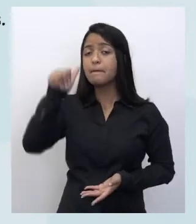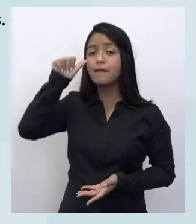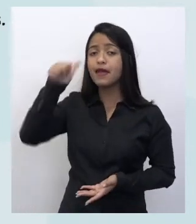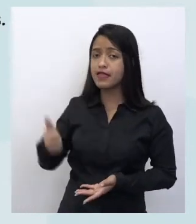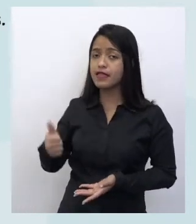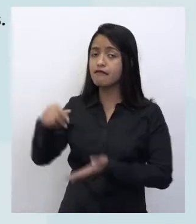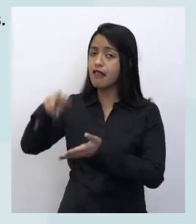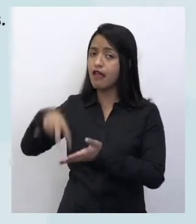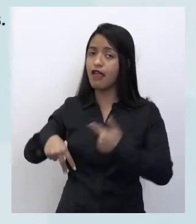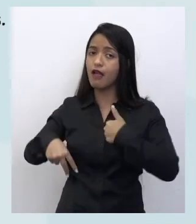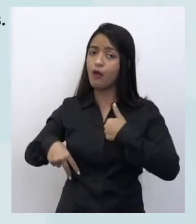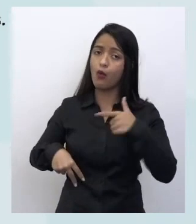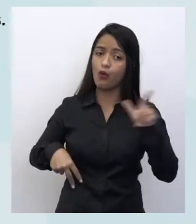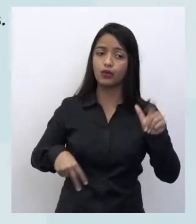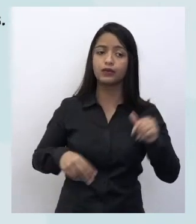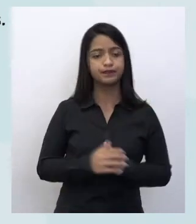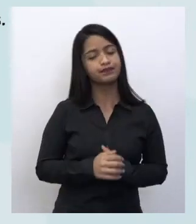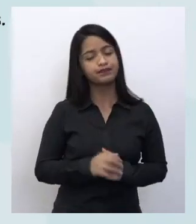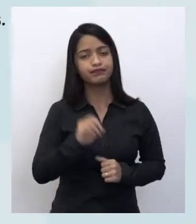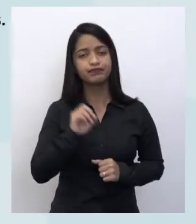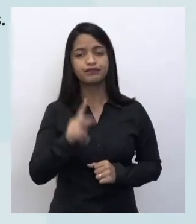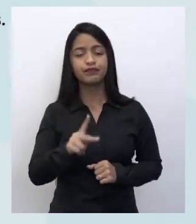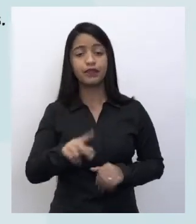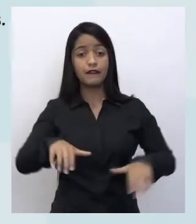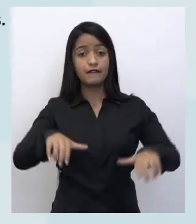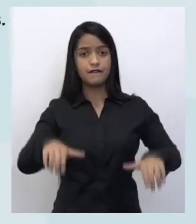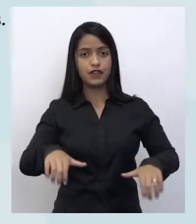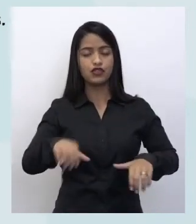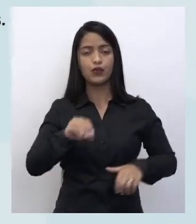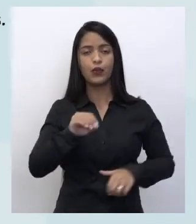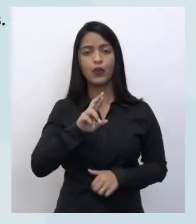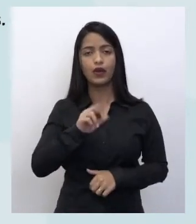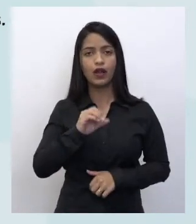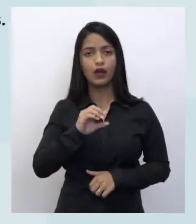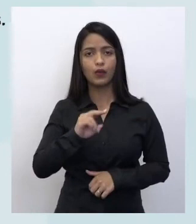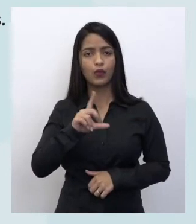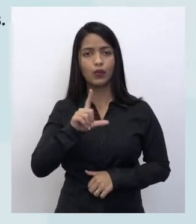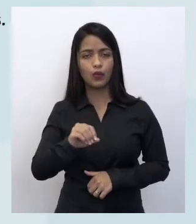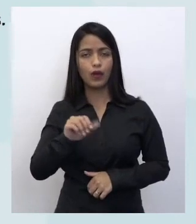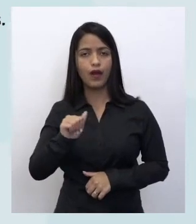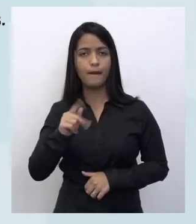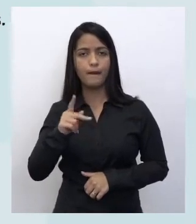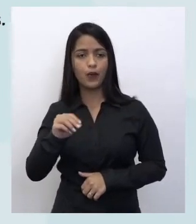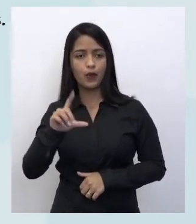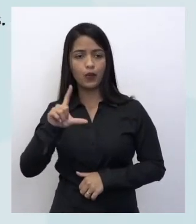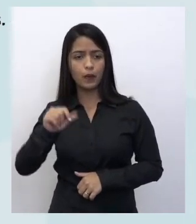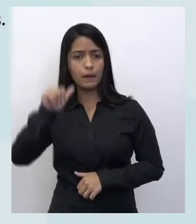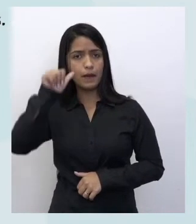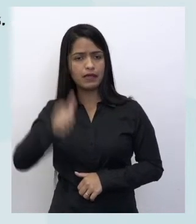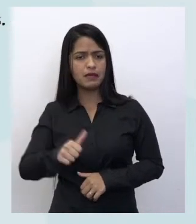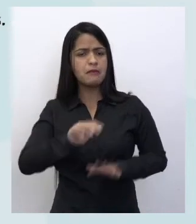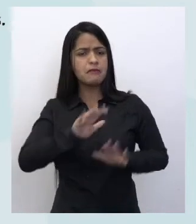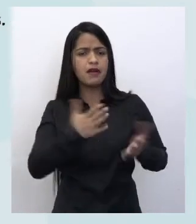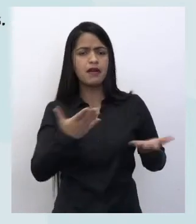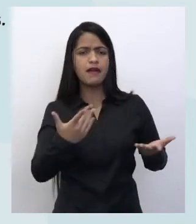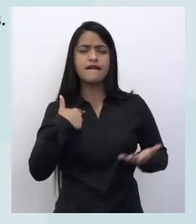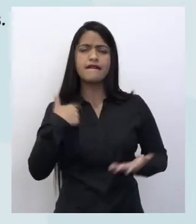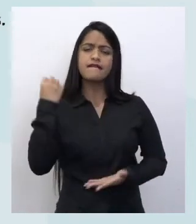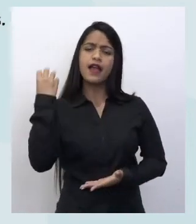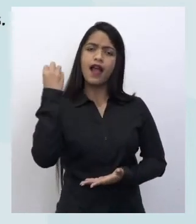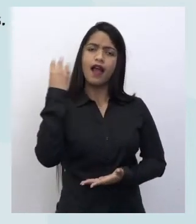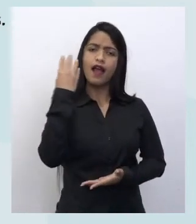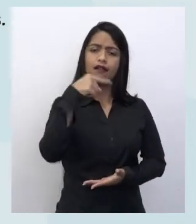bom. Aí finge o oráculo de Apolo. Cena 1. Pedrinho. Mas afinal de contas, nossa viagem a estes séculos não foi